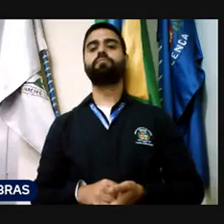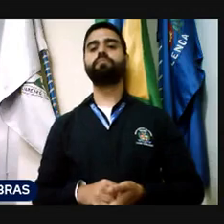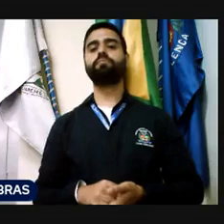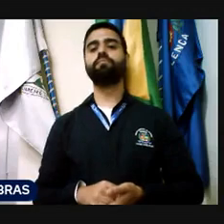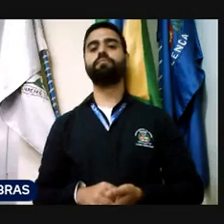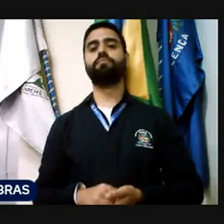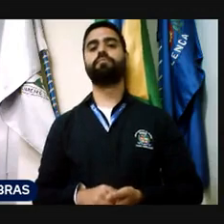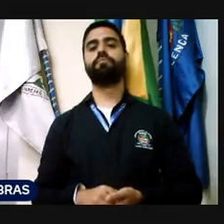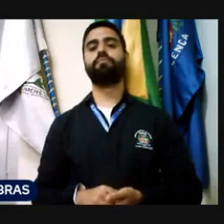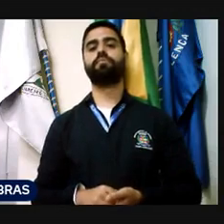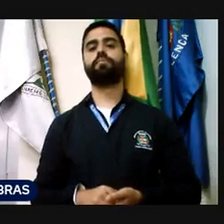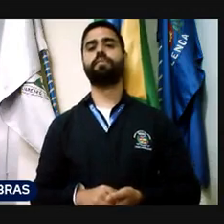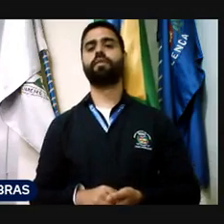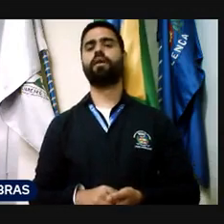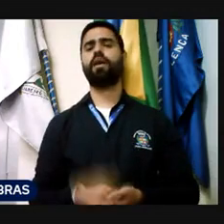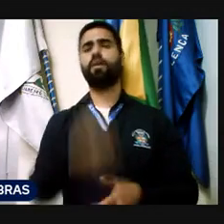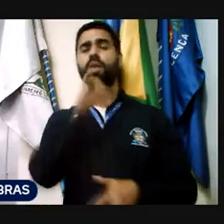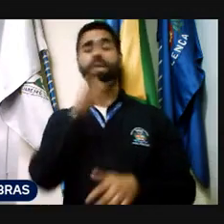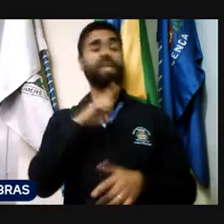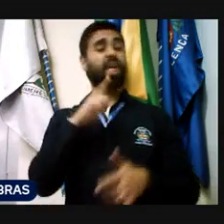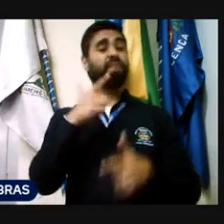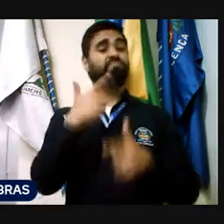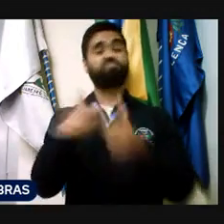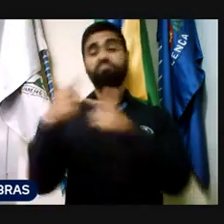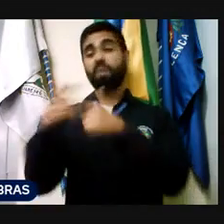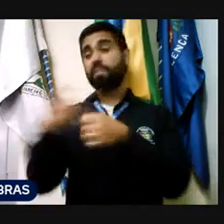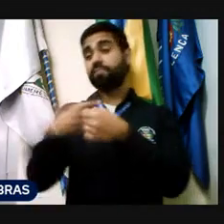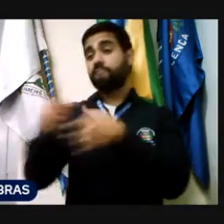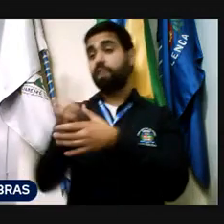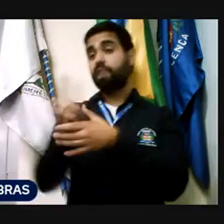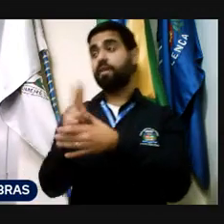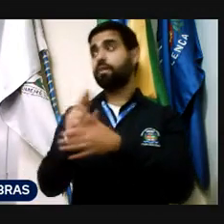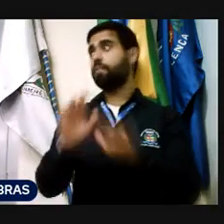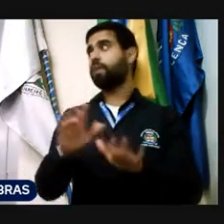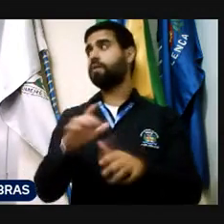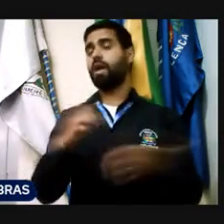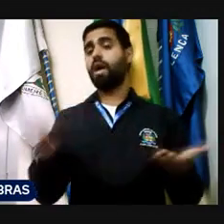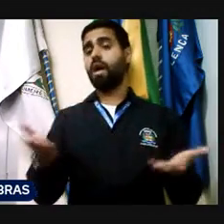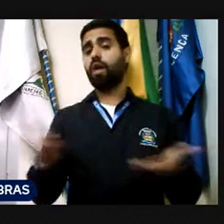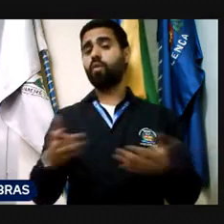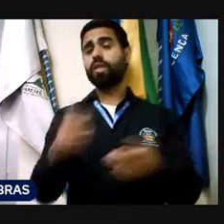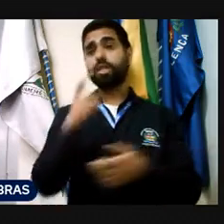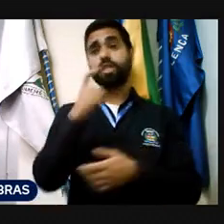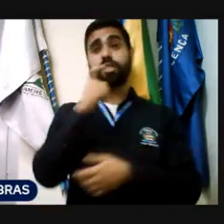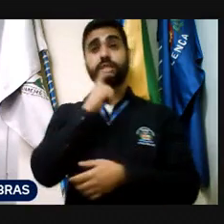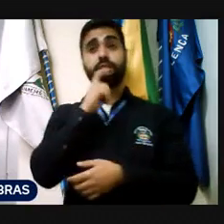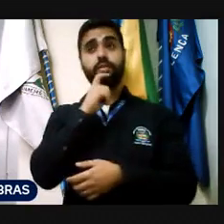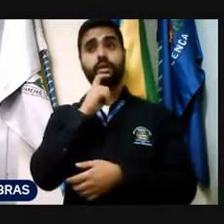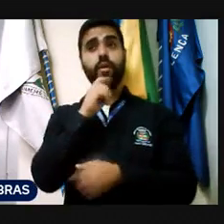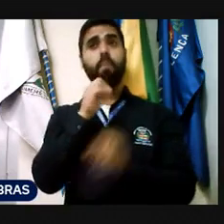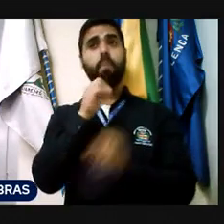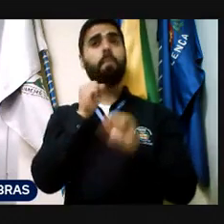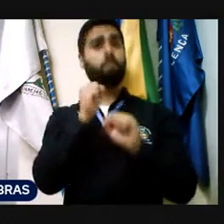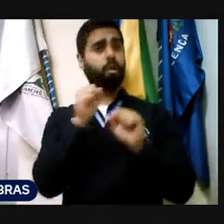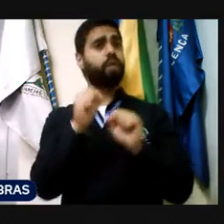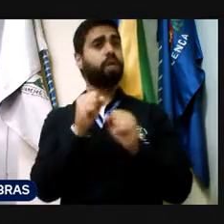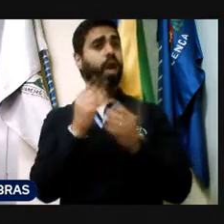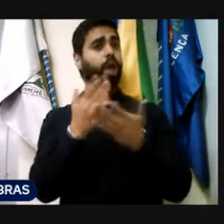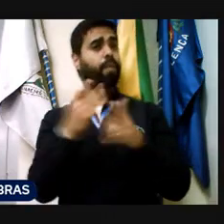vê tantos problemas na nossa cidade, mas a gente vê que essa época, gente, essa época do frio, tem como resolver muitas